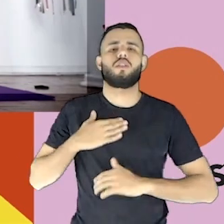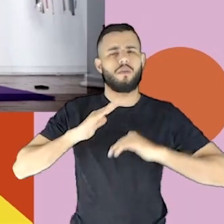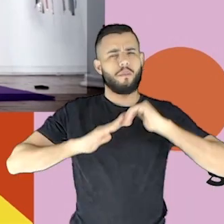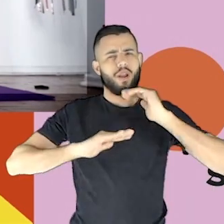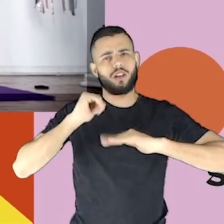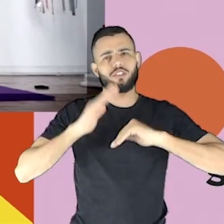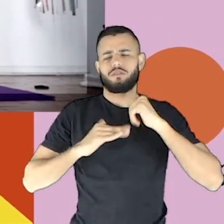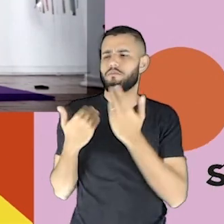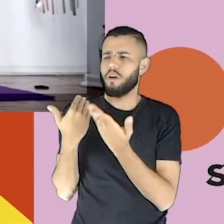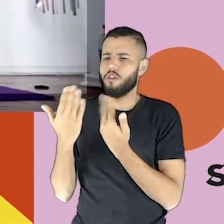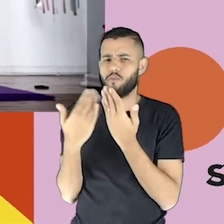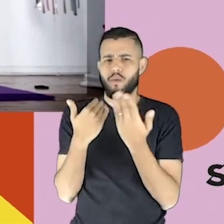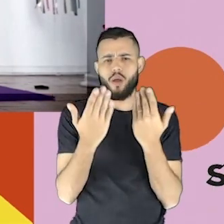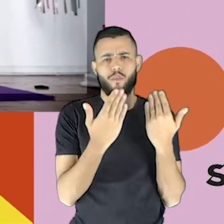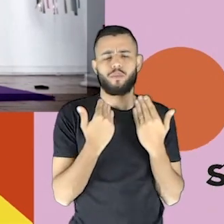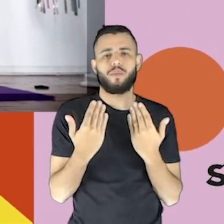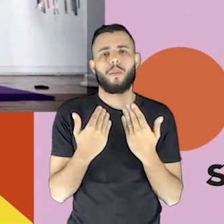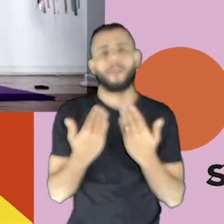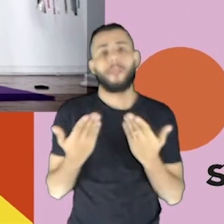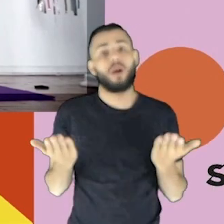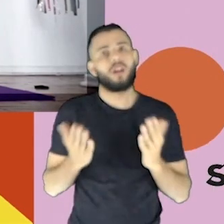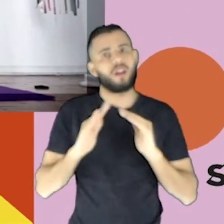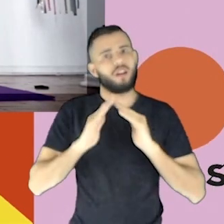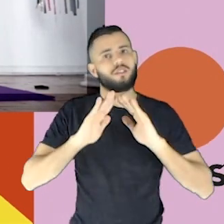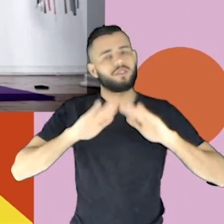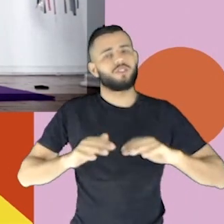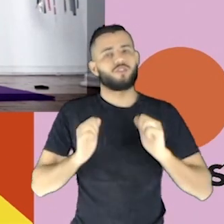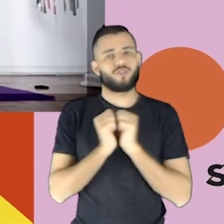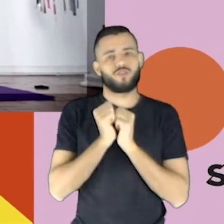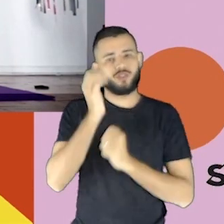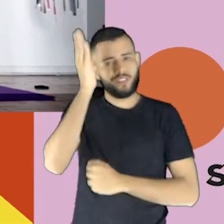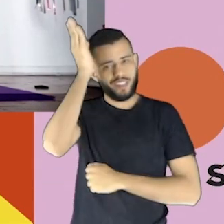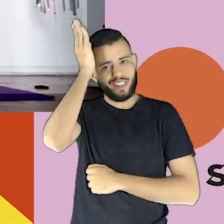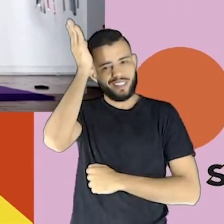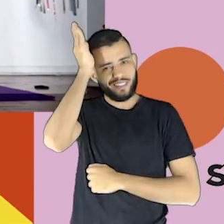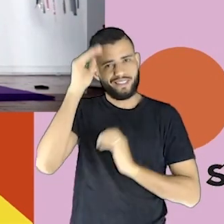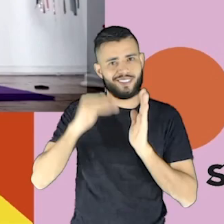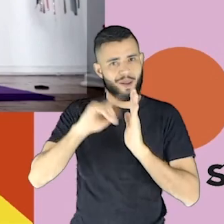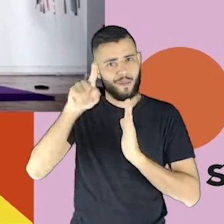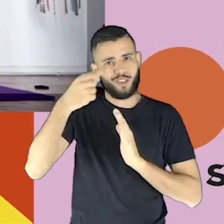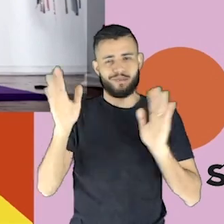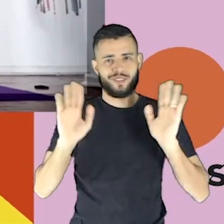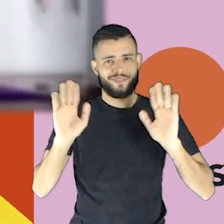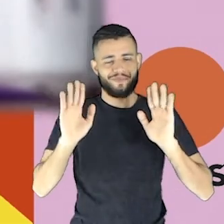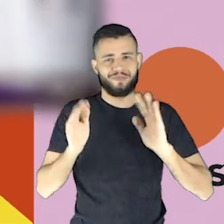do bate-papo. E fique em casa com o SESC. Até a próxima.